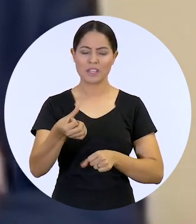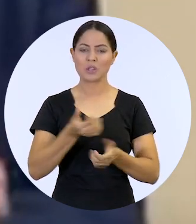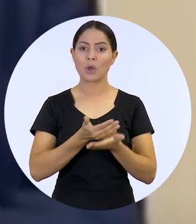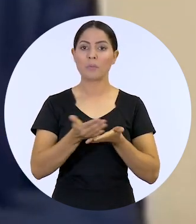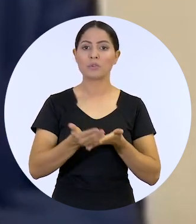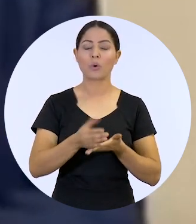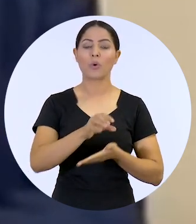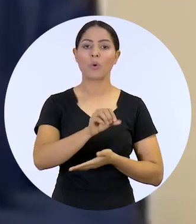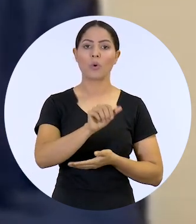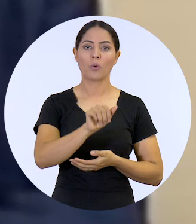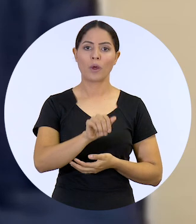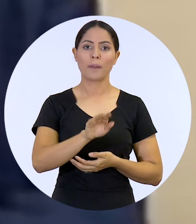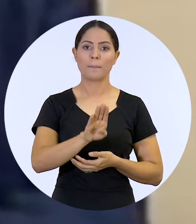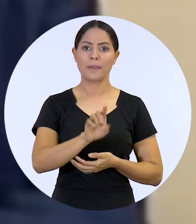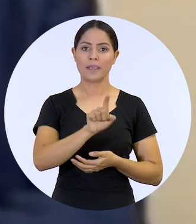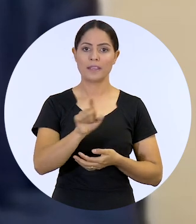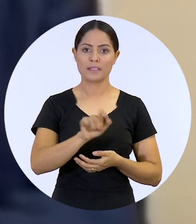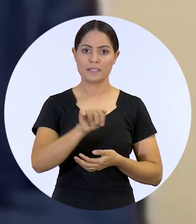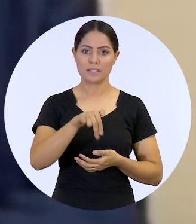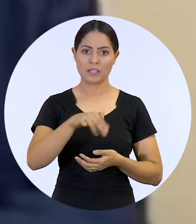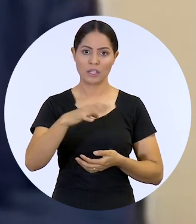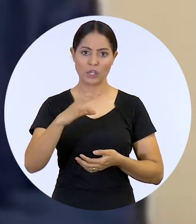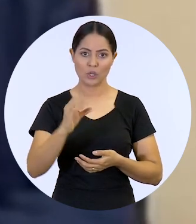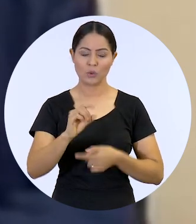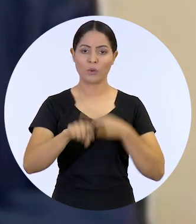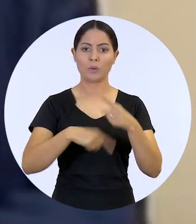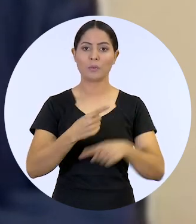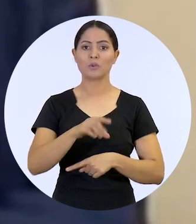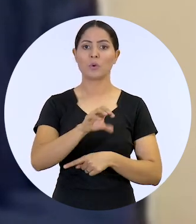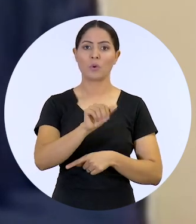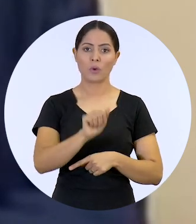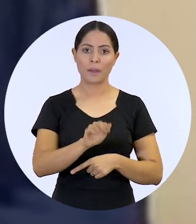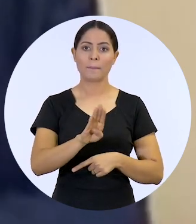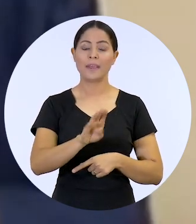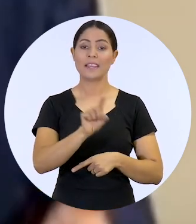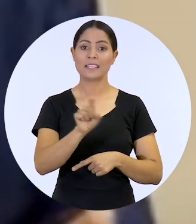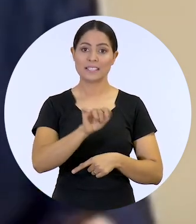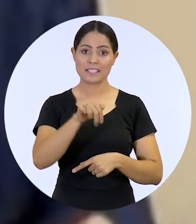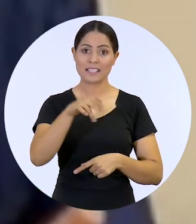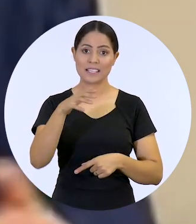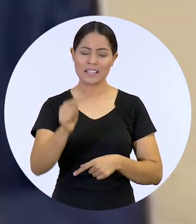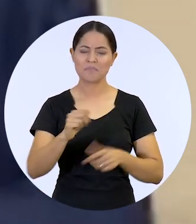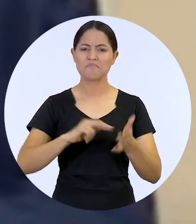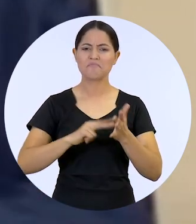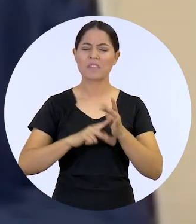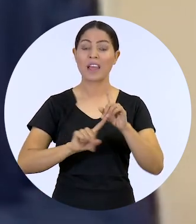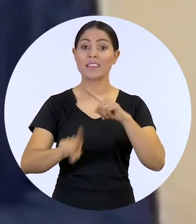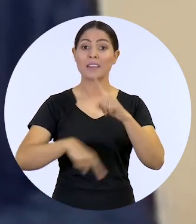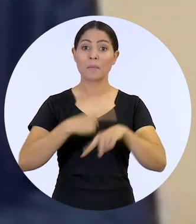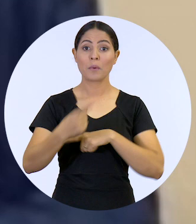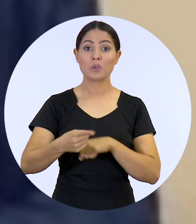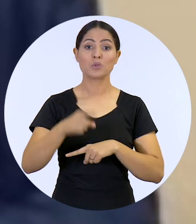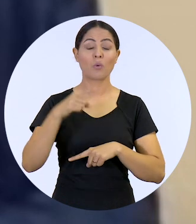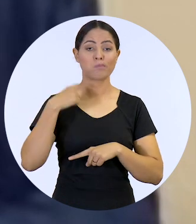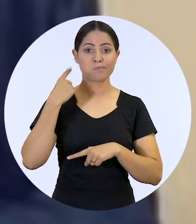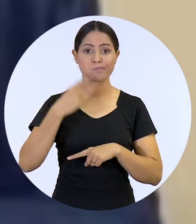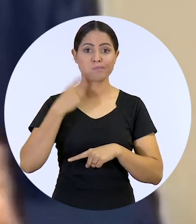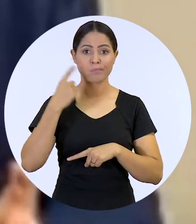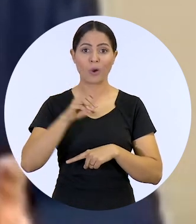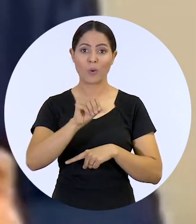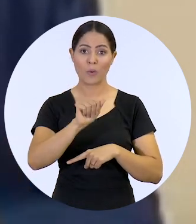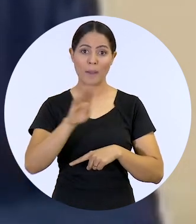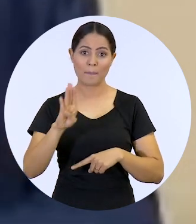e a OABzinha, e em seguida o OAB Vozinho, para ter uma forma de interlocução